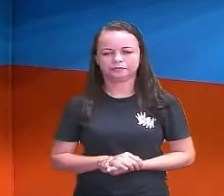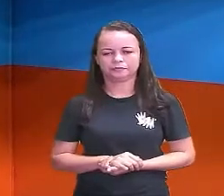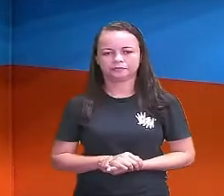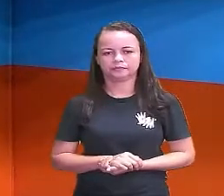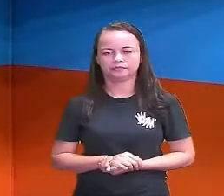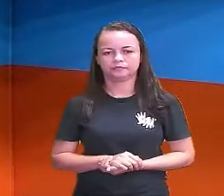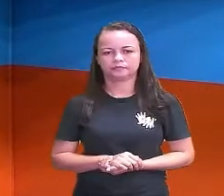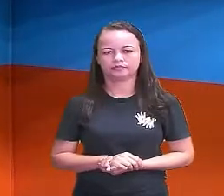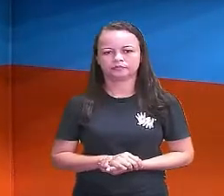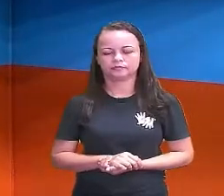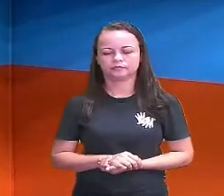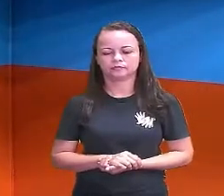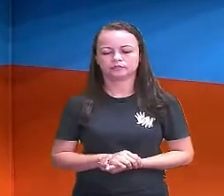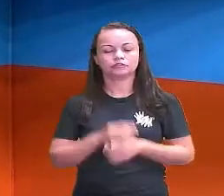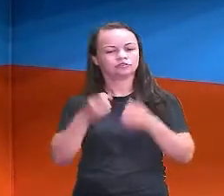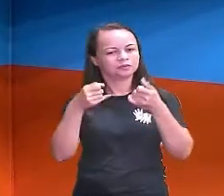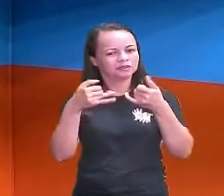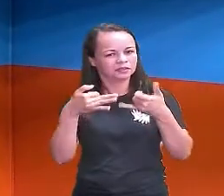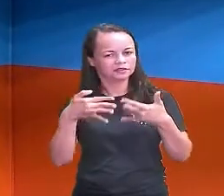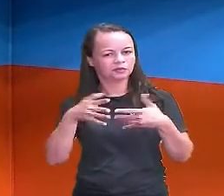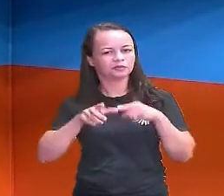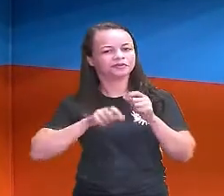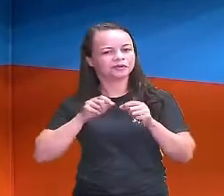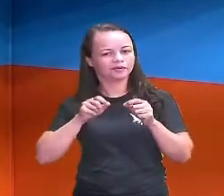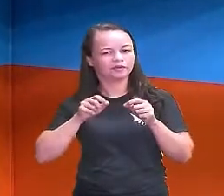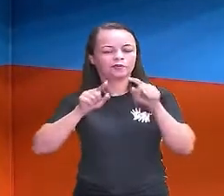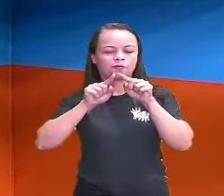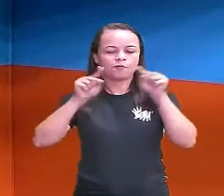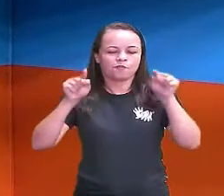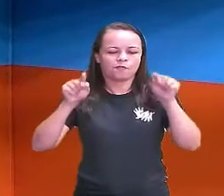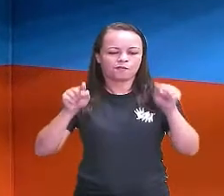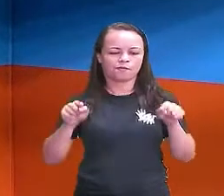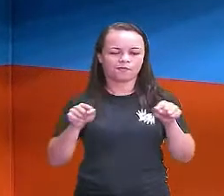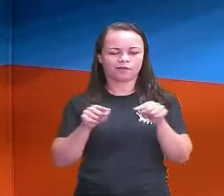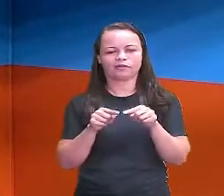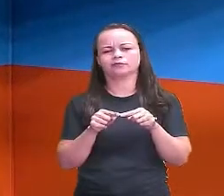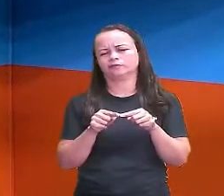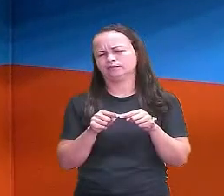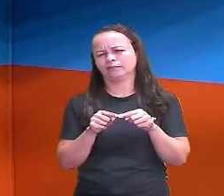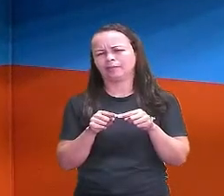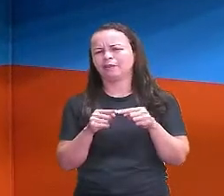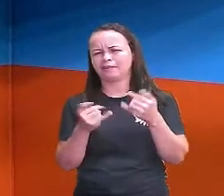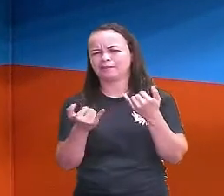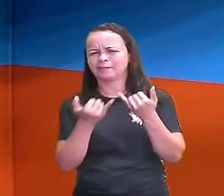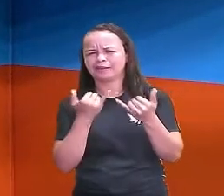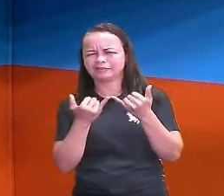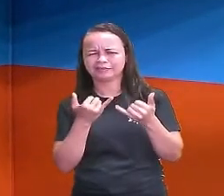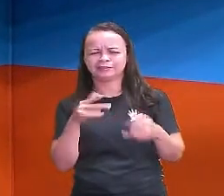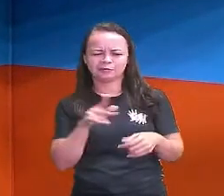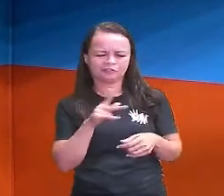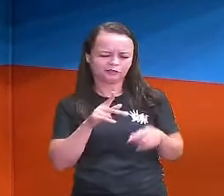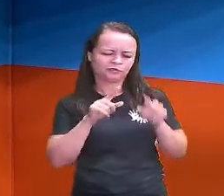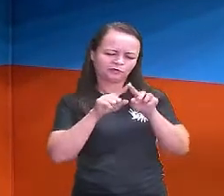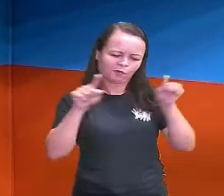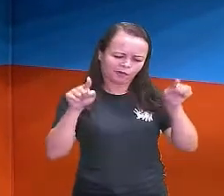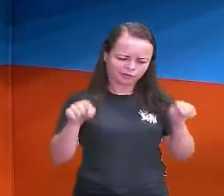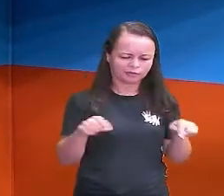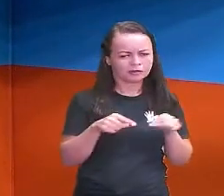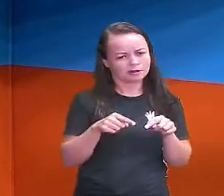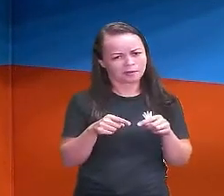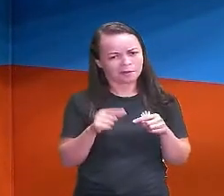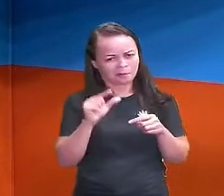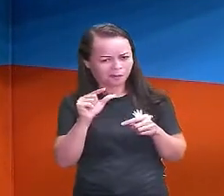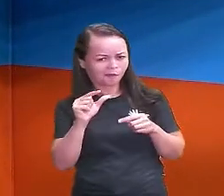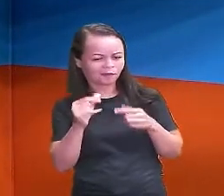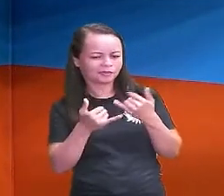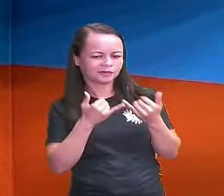continuar. Vamos falar do quadrado. Ah, professora, eu acho que o quadrado é meio parecido com o retângulo. Ele é um pouquinho parecido